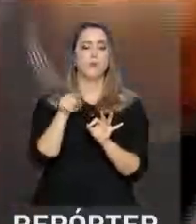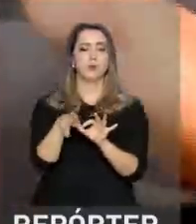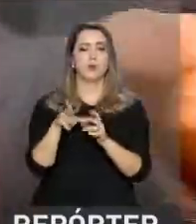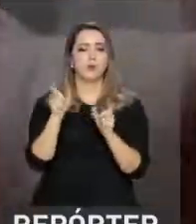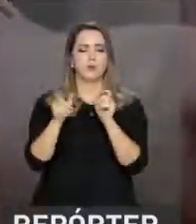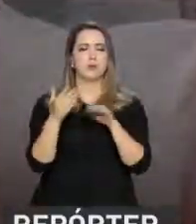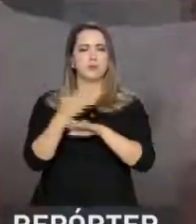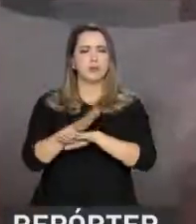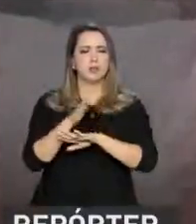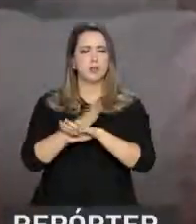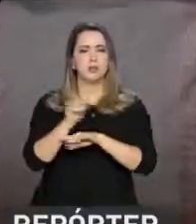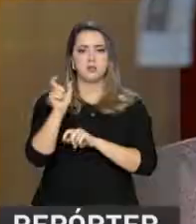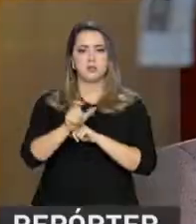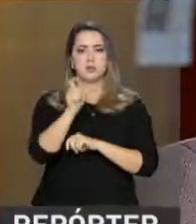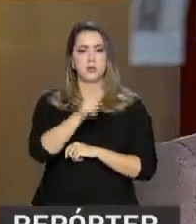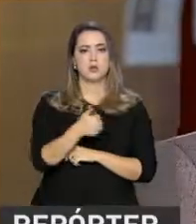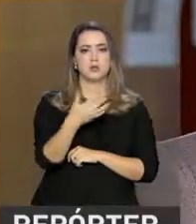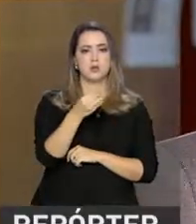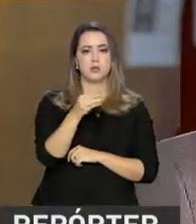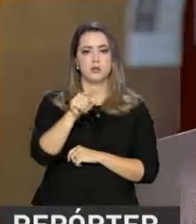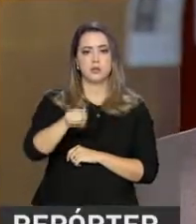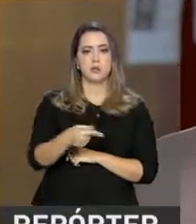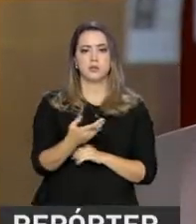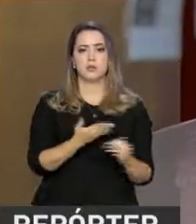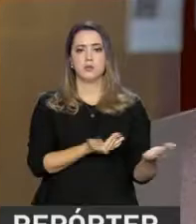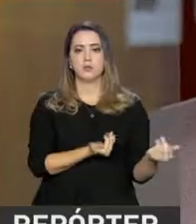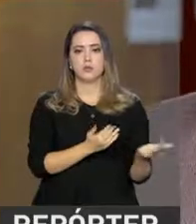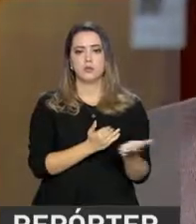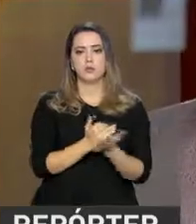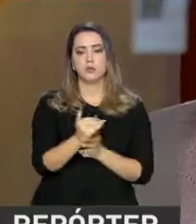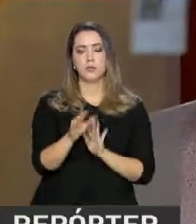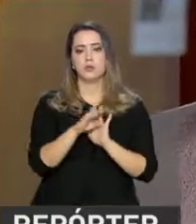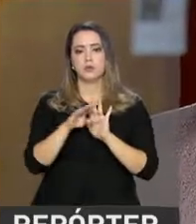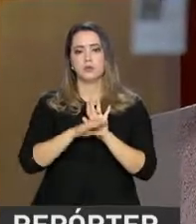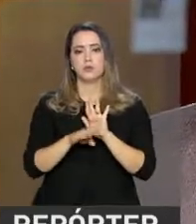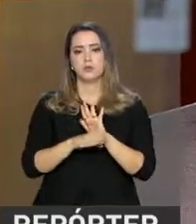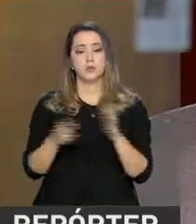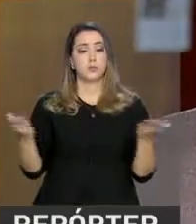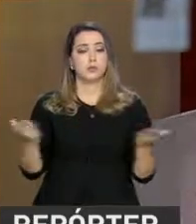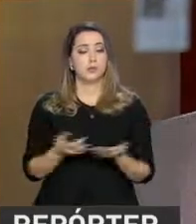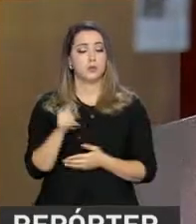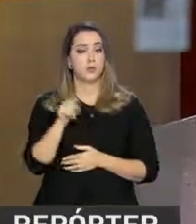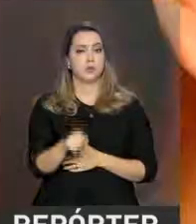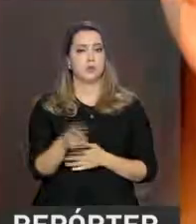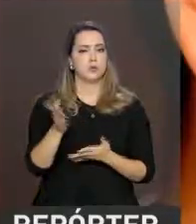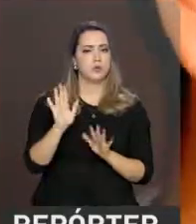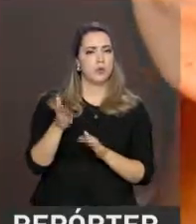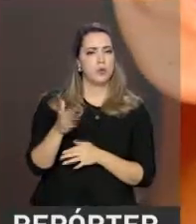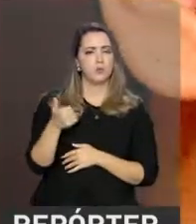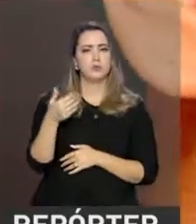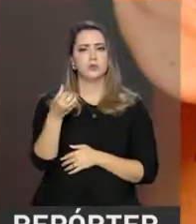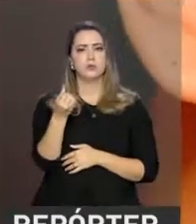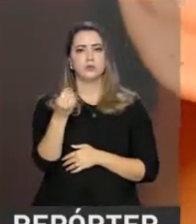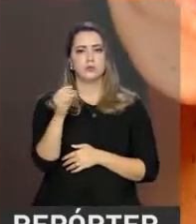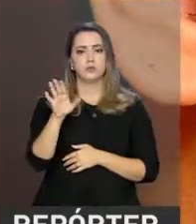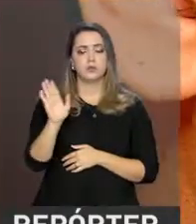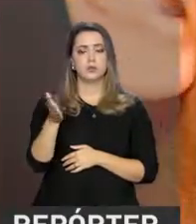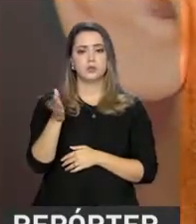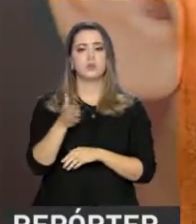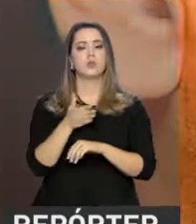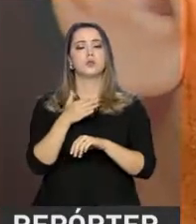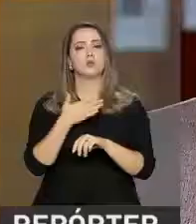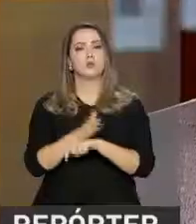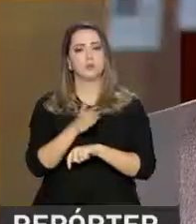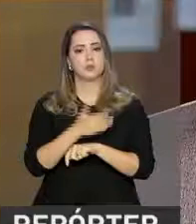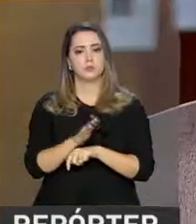cerca de 100 mil jovens desde o início do programa em neste momento em torno de 600 estão se qualificando